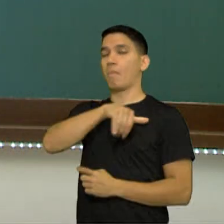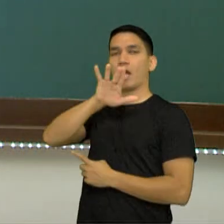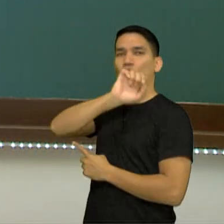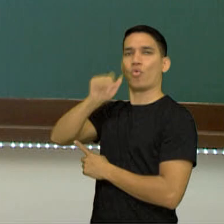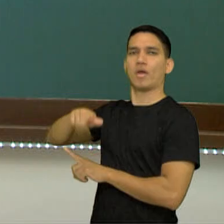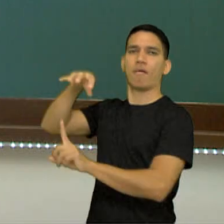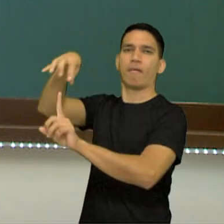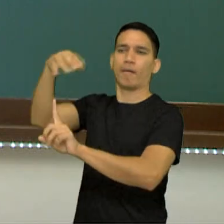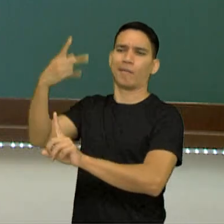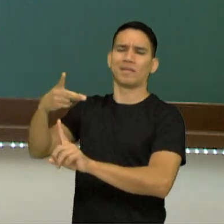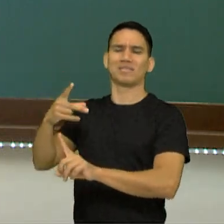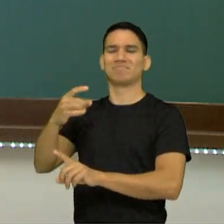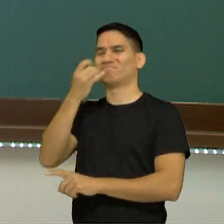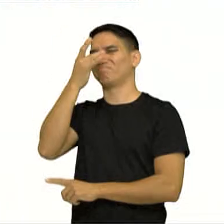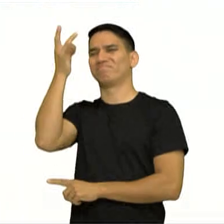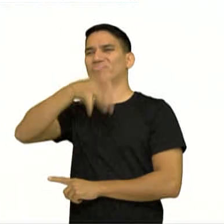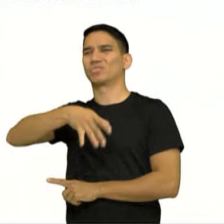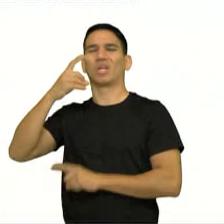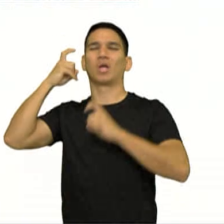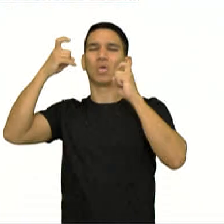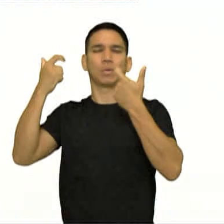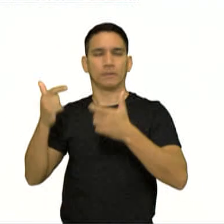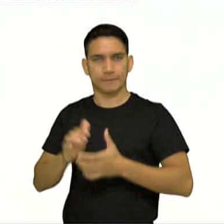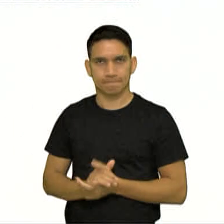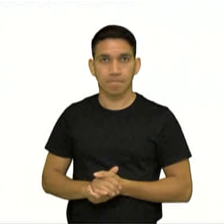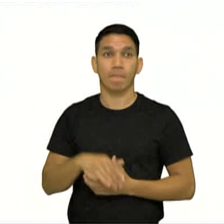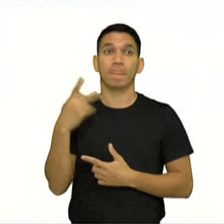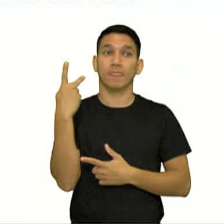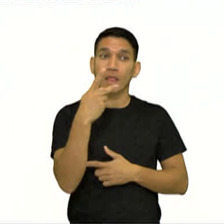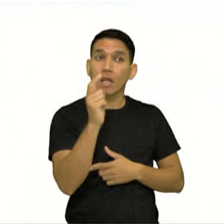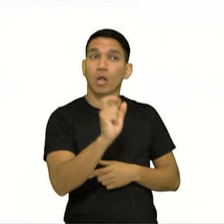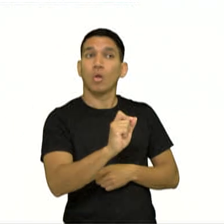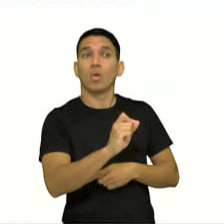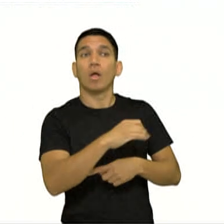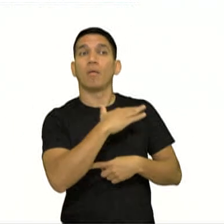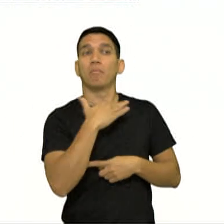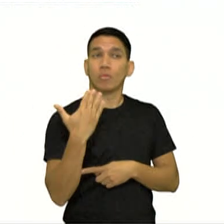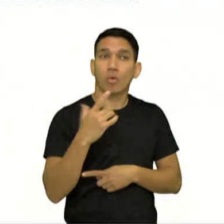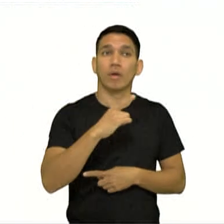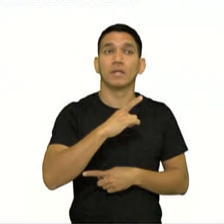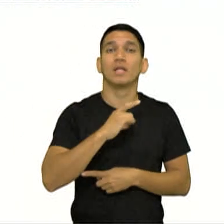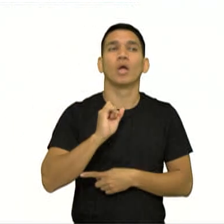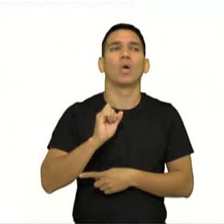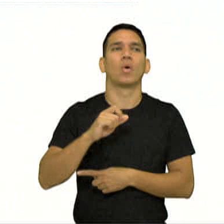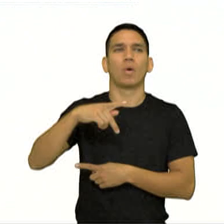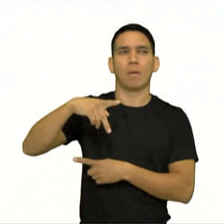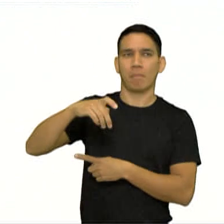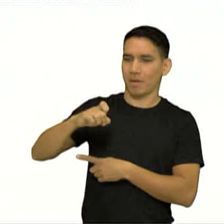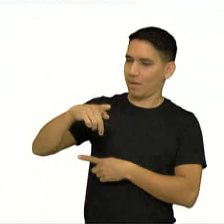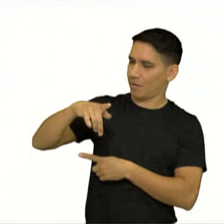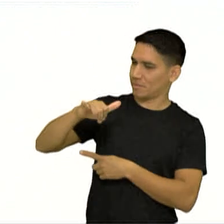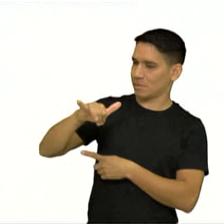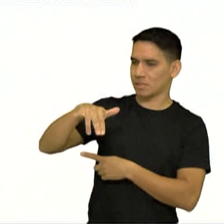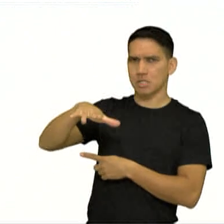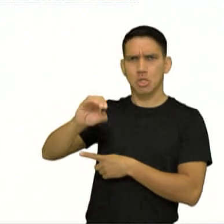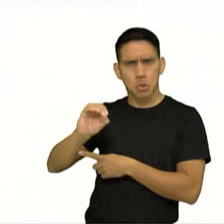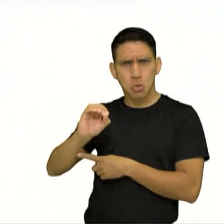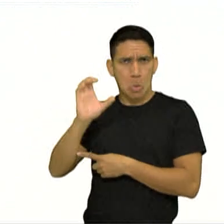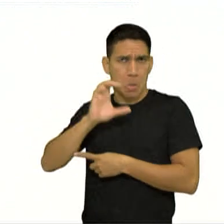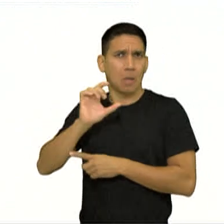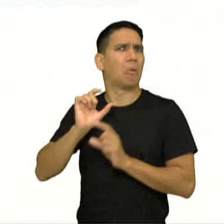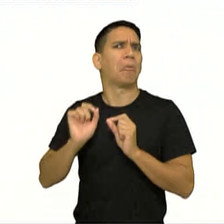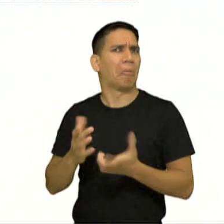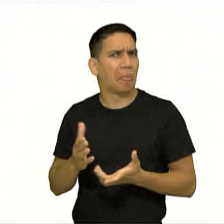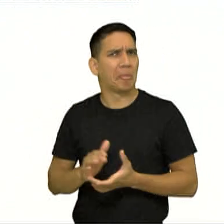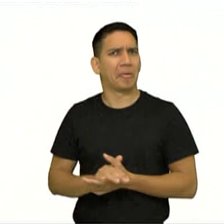reis indolentes. E após a morte, a gente vai ter o chamado Pepino o Breve, o seu filho, o Pepino